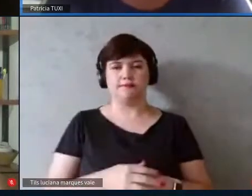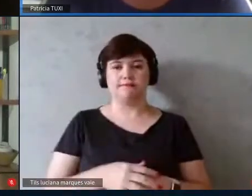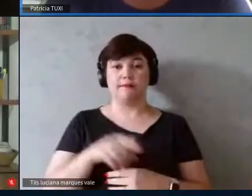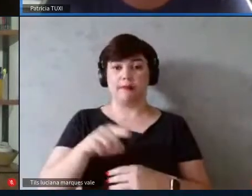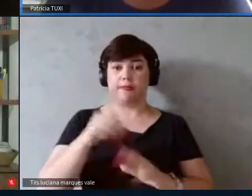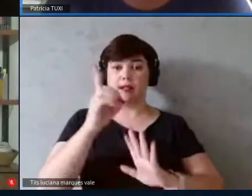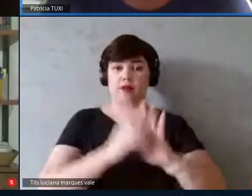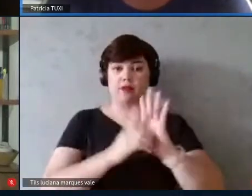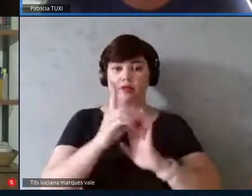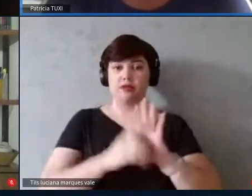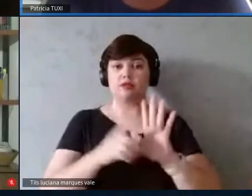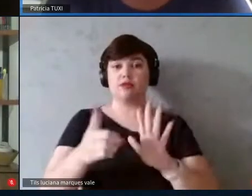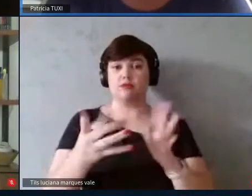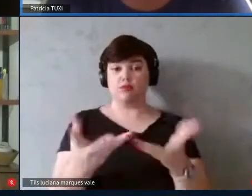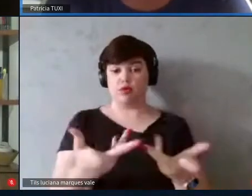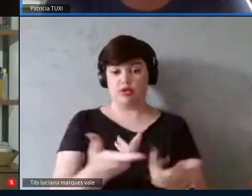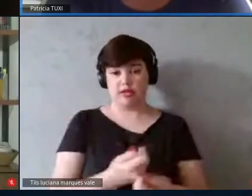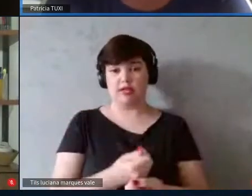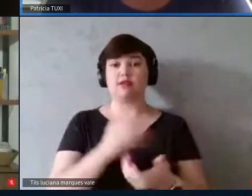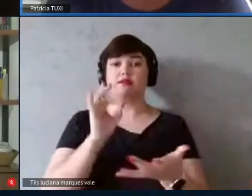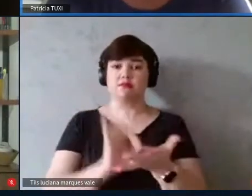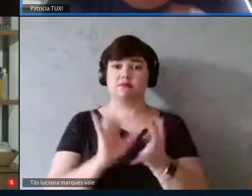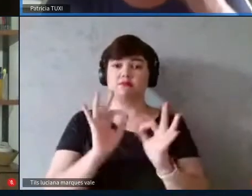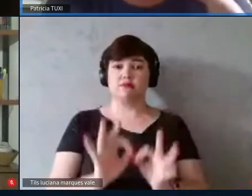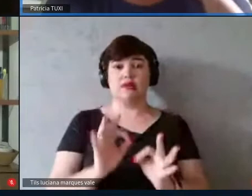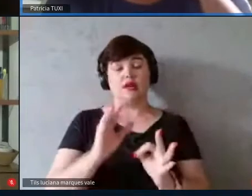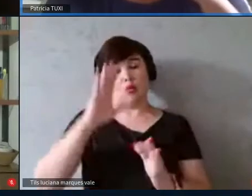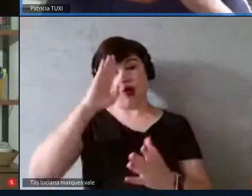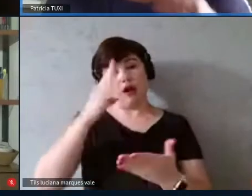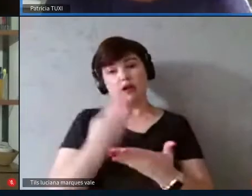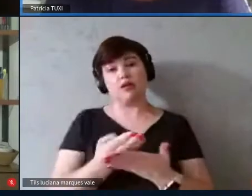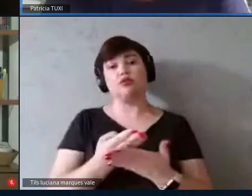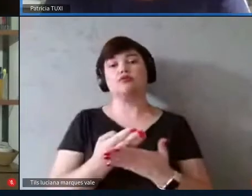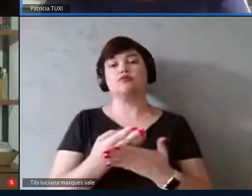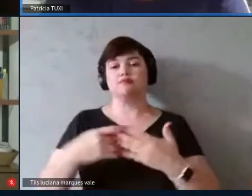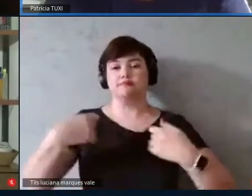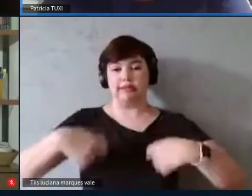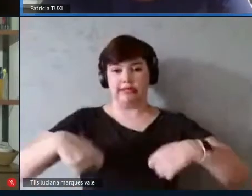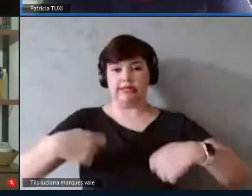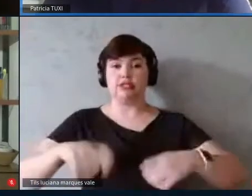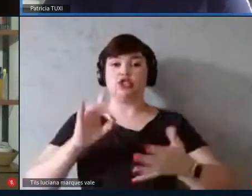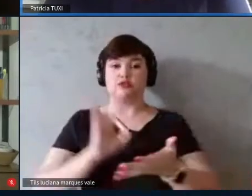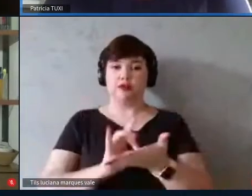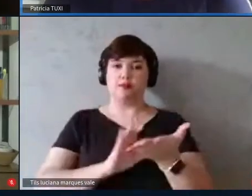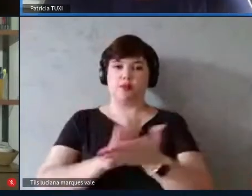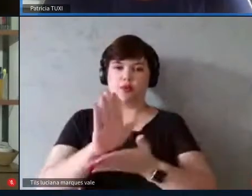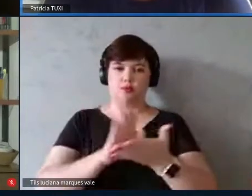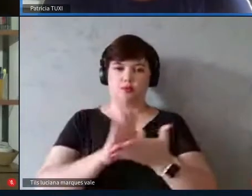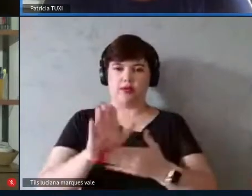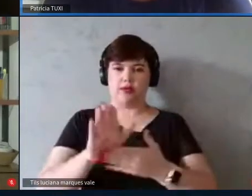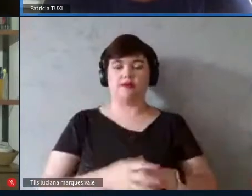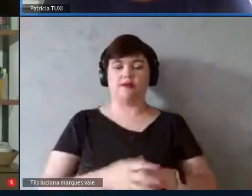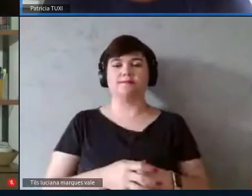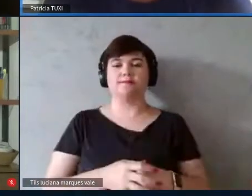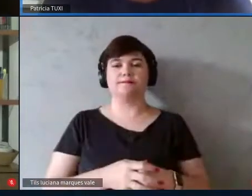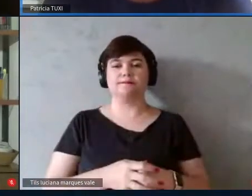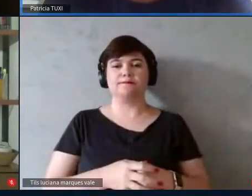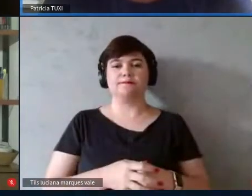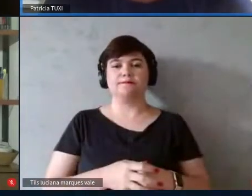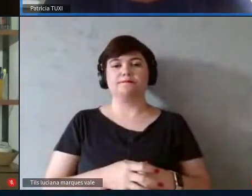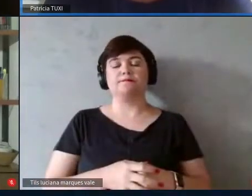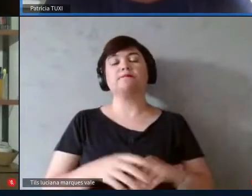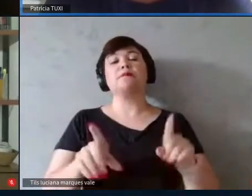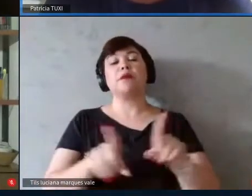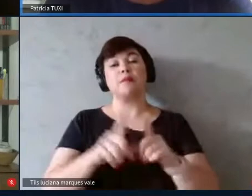dissertação tão bonita assim, eu acredito que deva ser realmente publicada. Então, eu quero agradecer